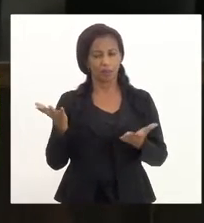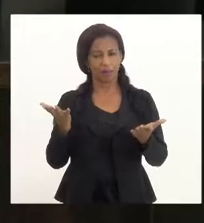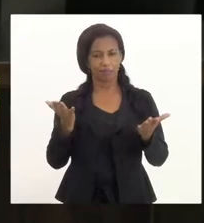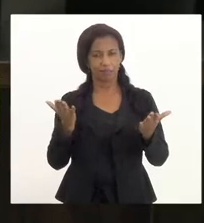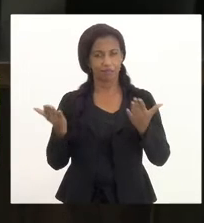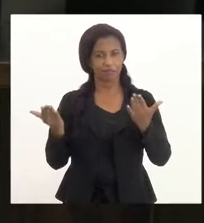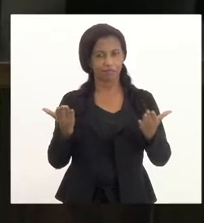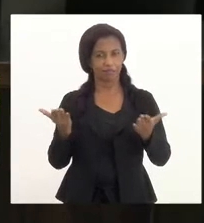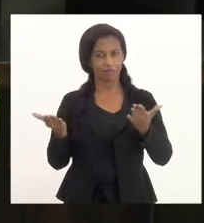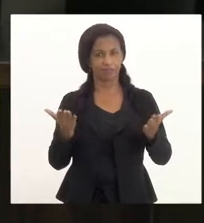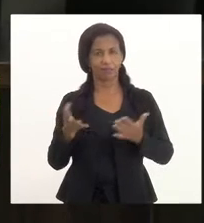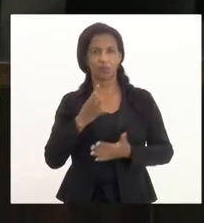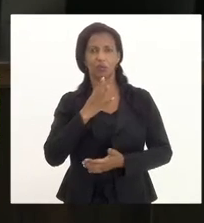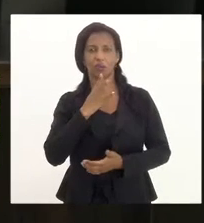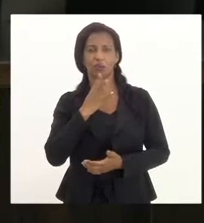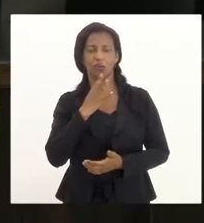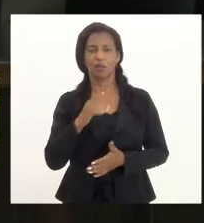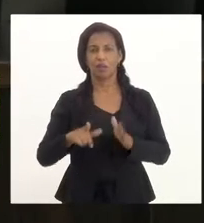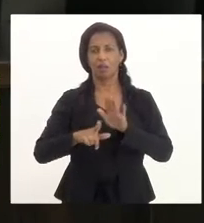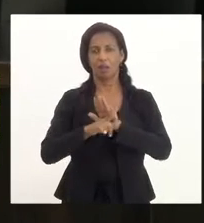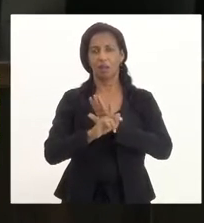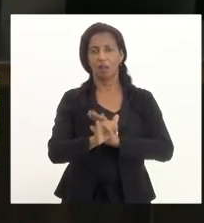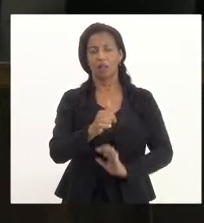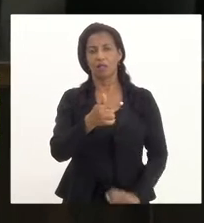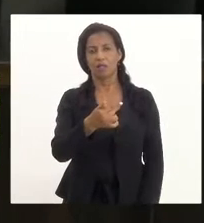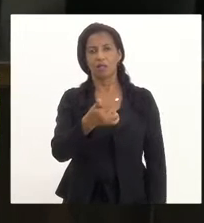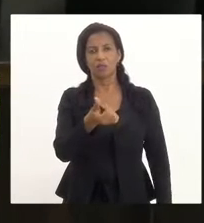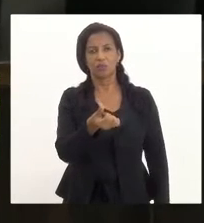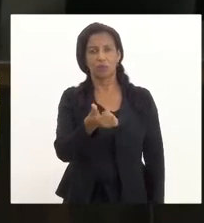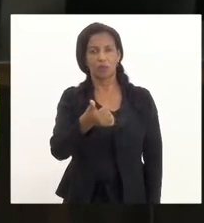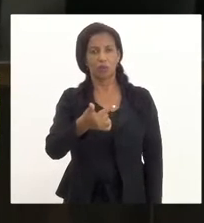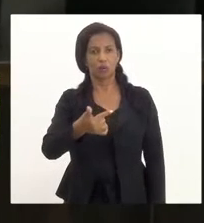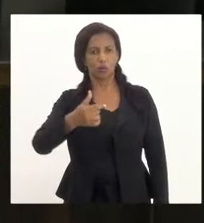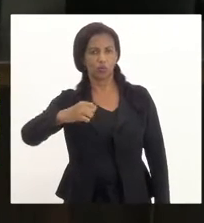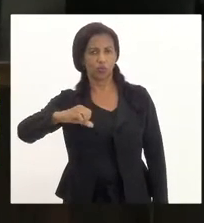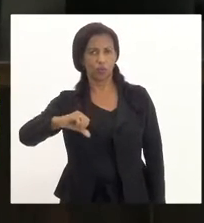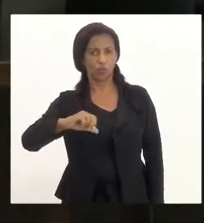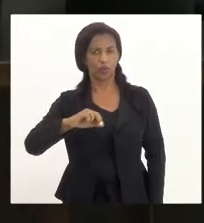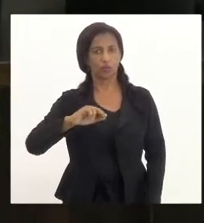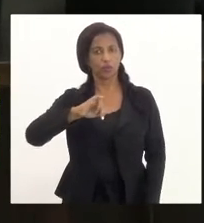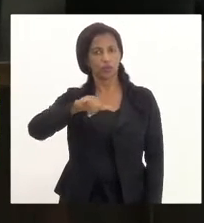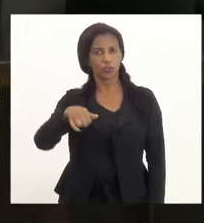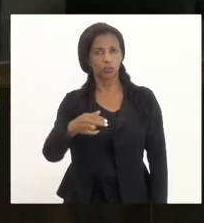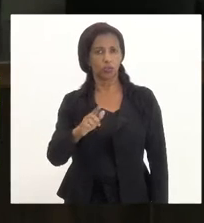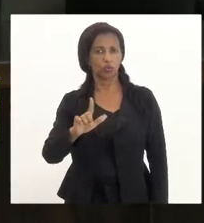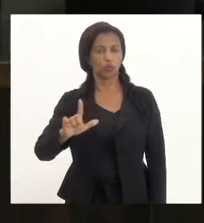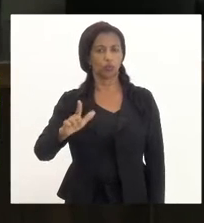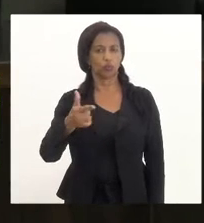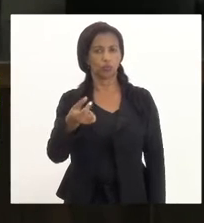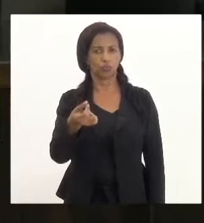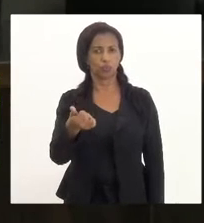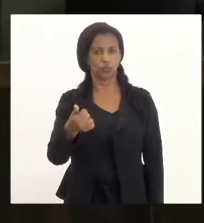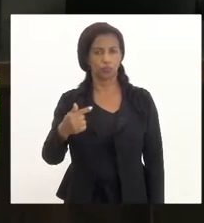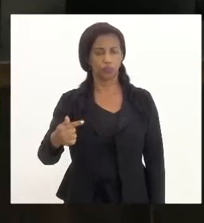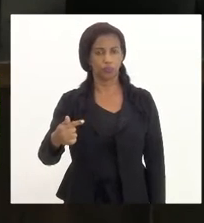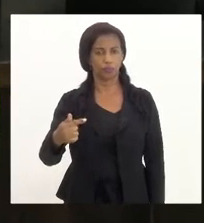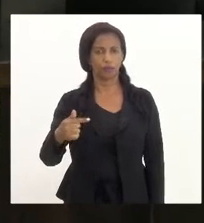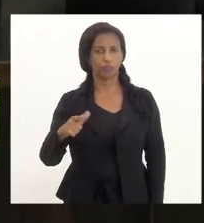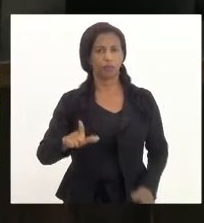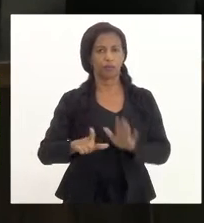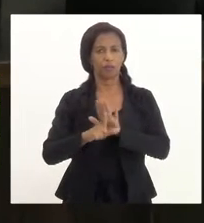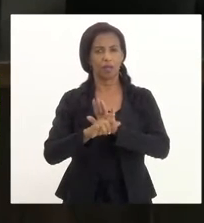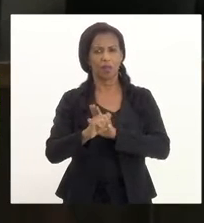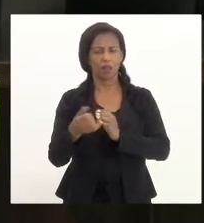conhecimento a lei estadual 7629 de Nove de Julho de 2017 é a lei que